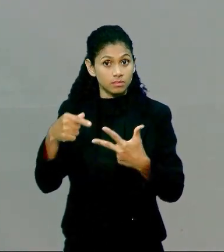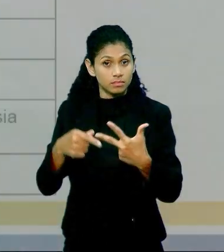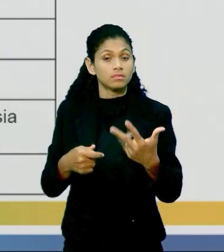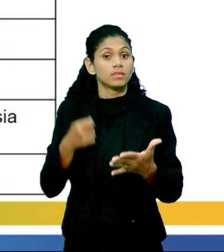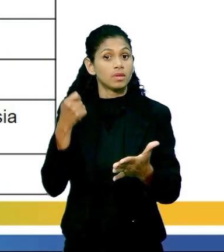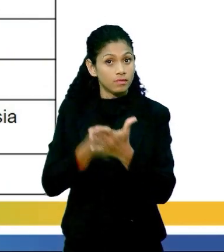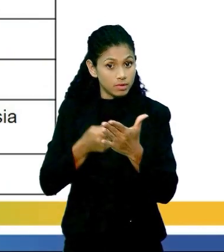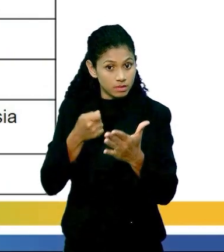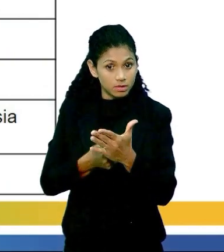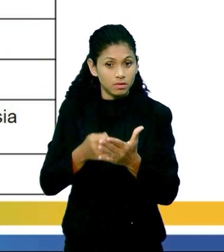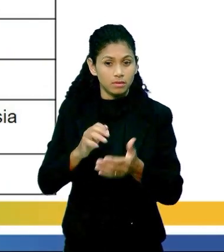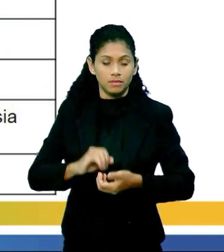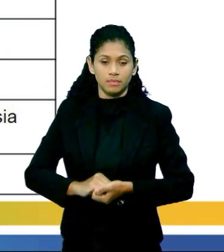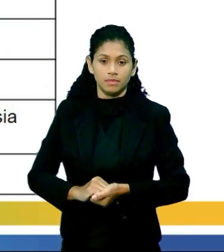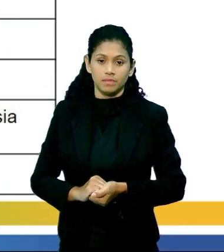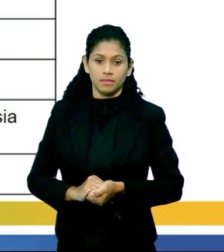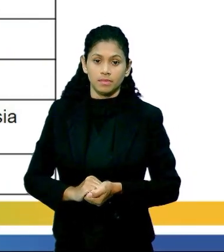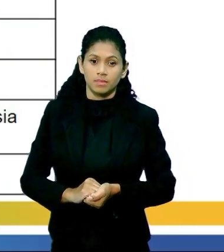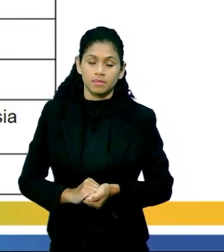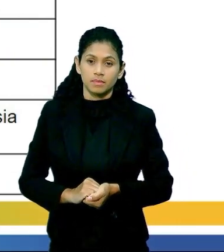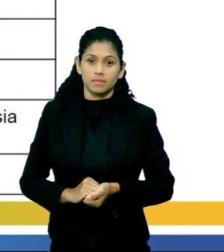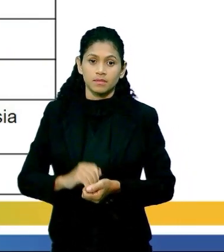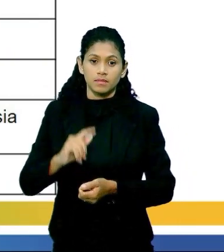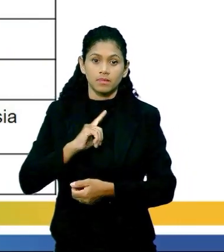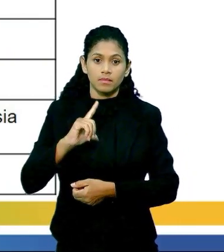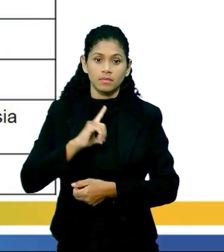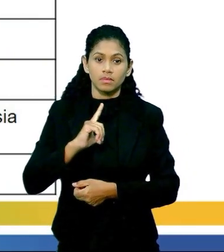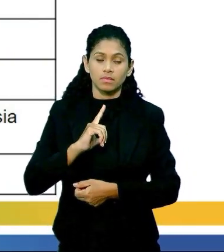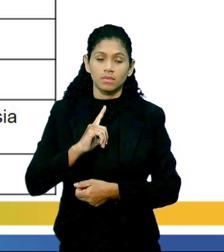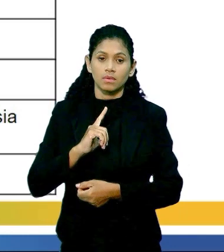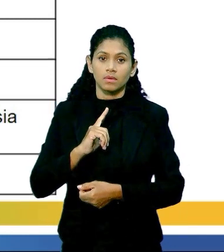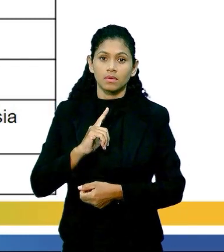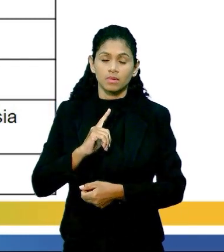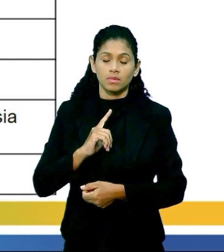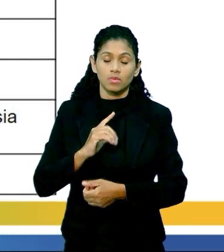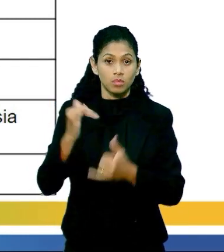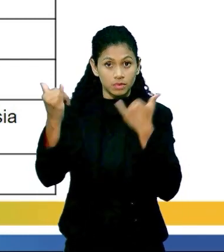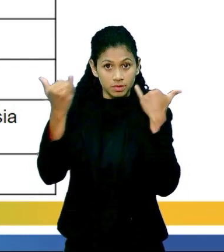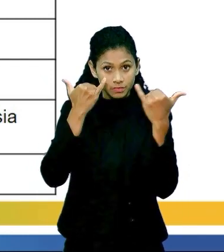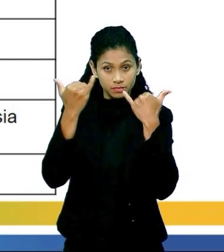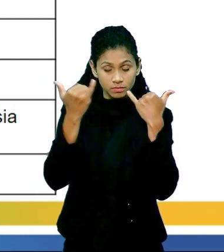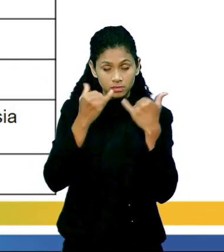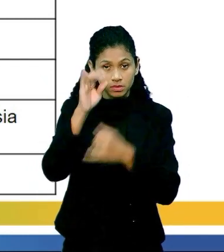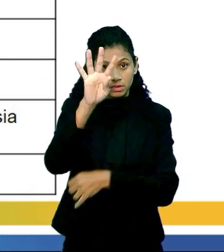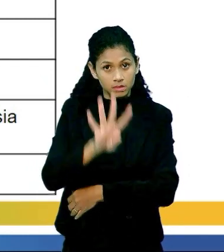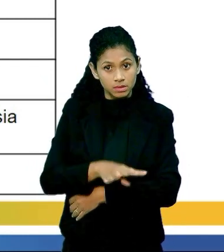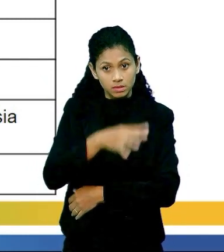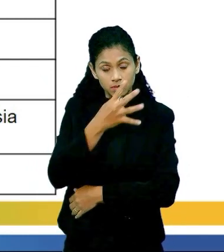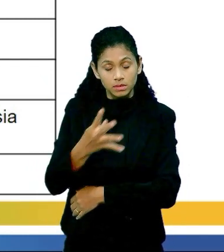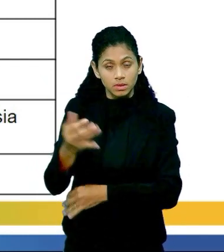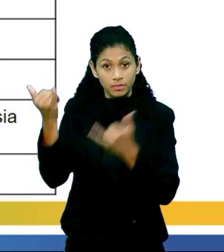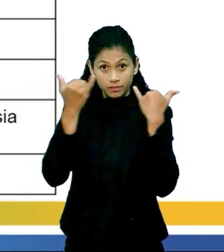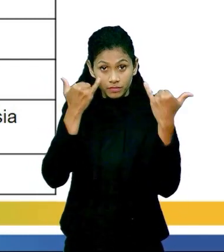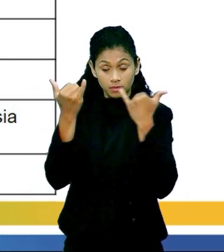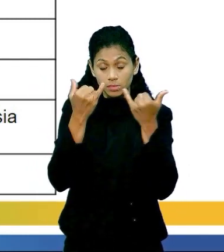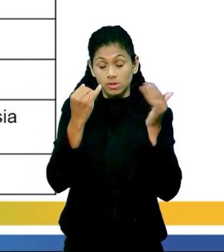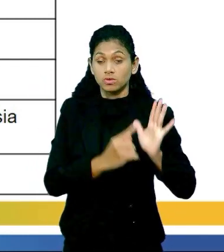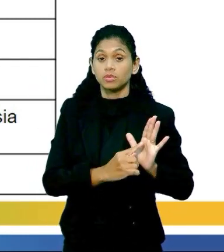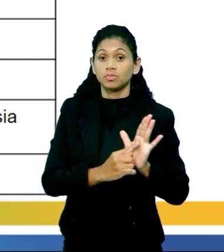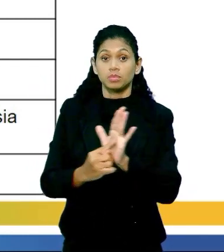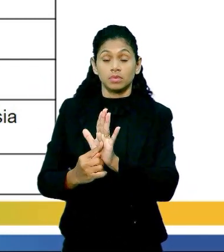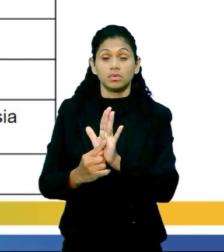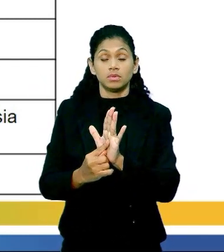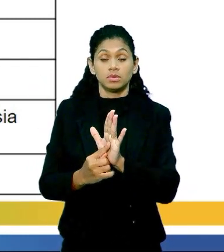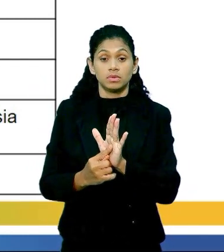Tá? Então, observe aí, nós temos, né, uma informação, uma tabela informativa, expositiva, que está